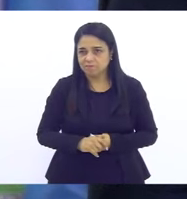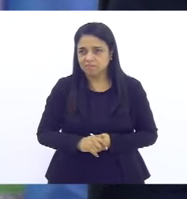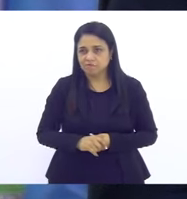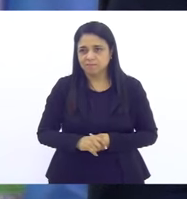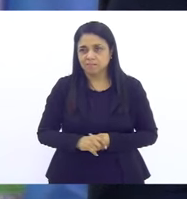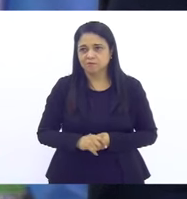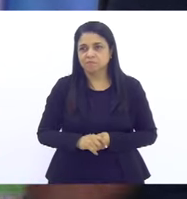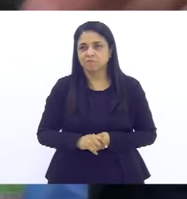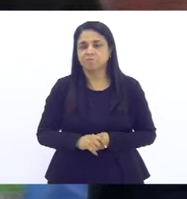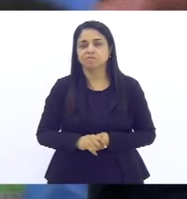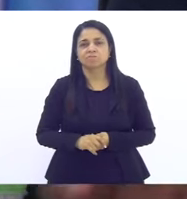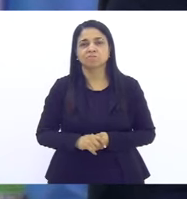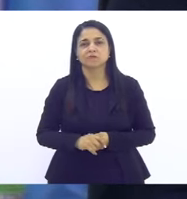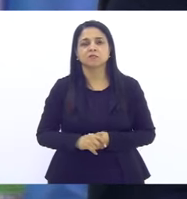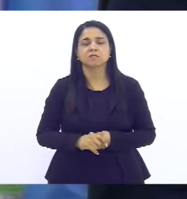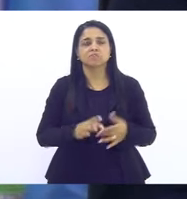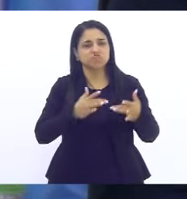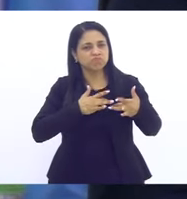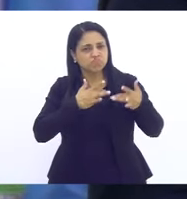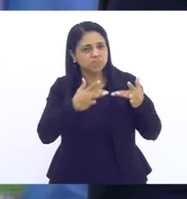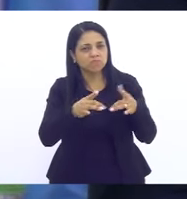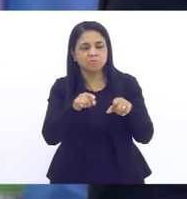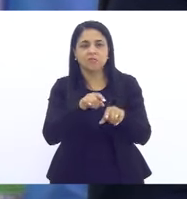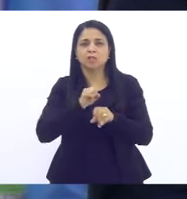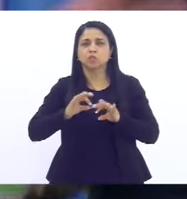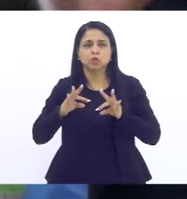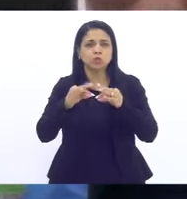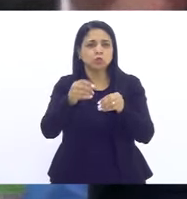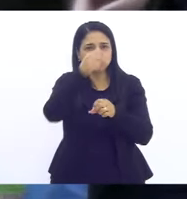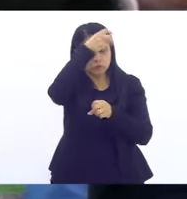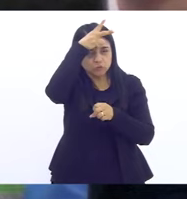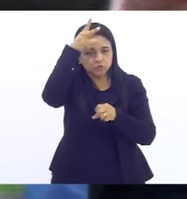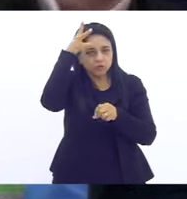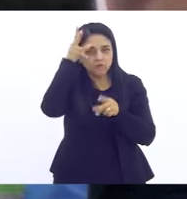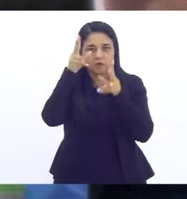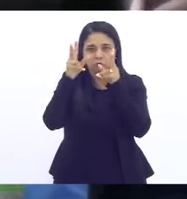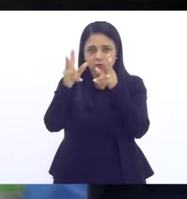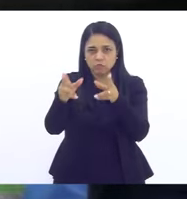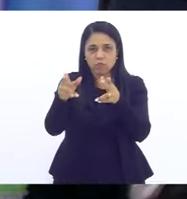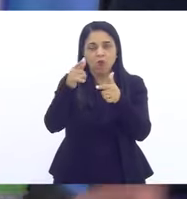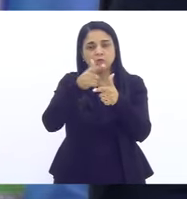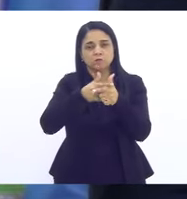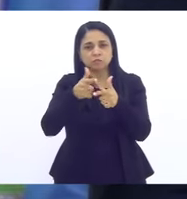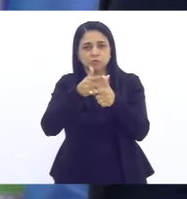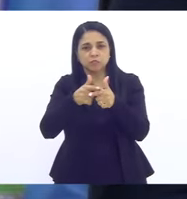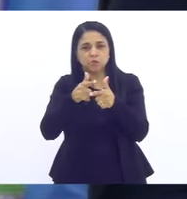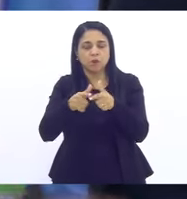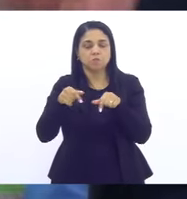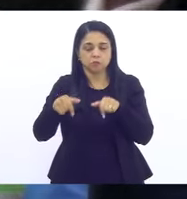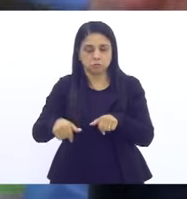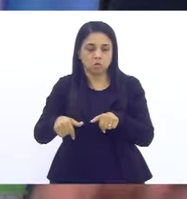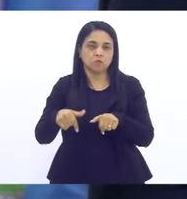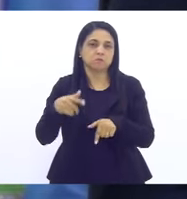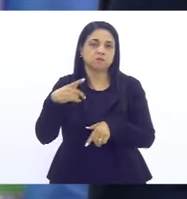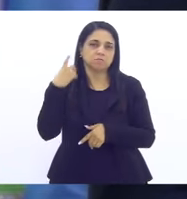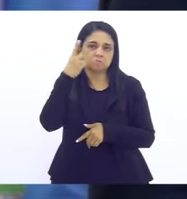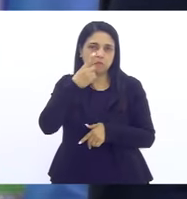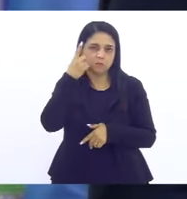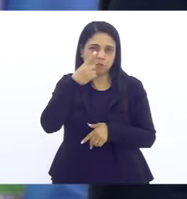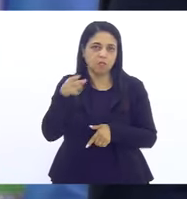coloco minha solidariedade a todos os prefeitos que absorveram da mesma forma os problemas que os parlamentares aqui estão absorvendo, vocês estão na